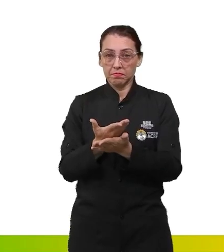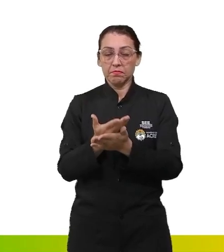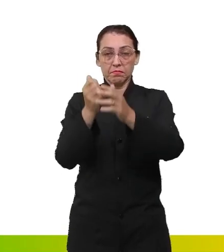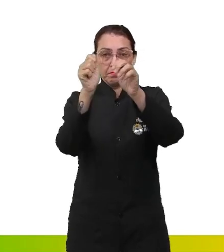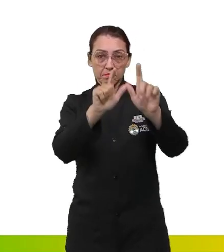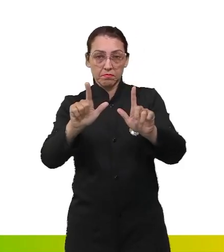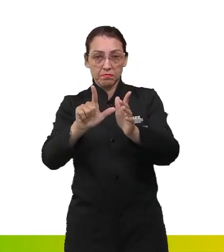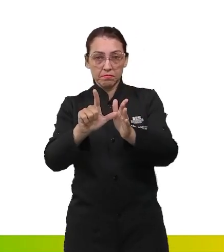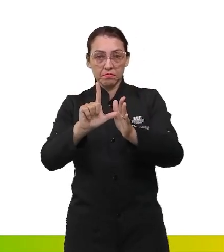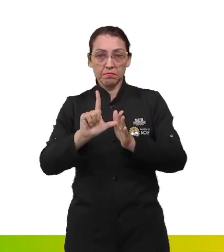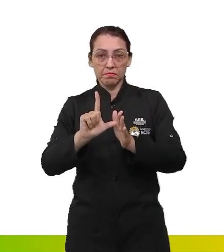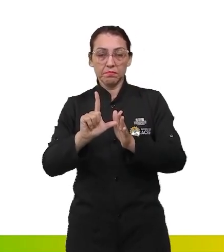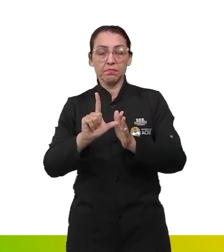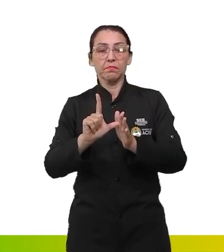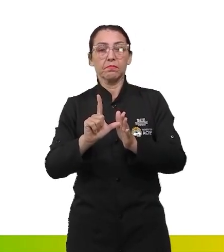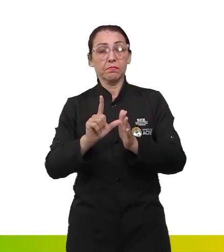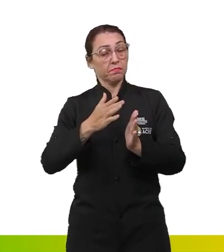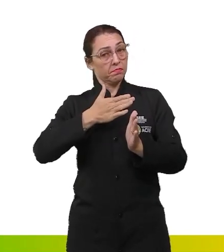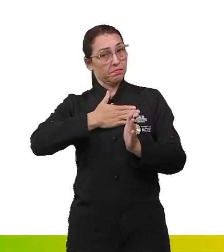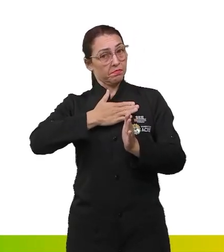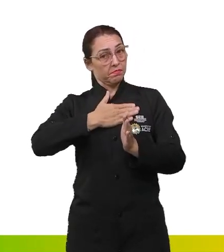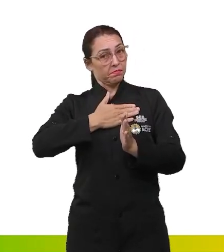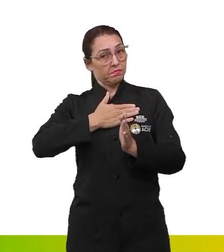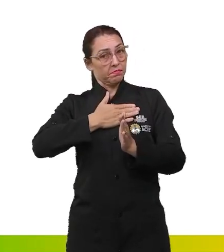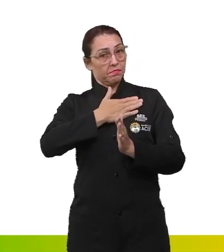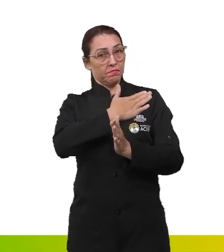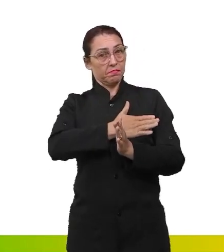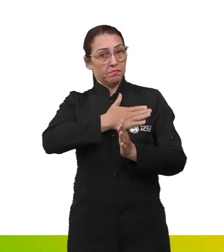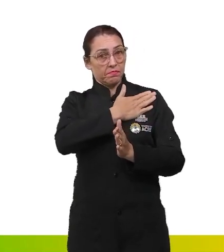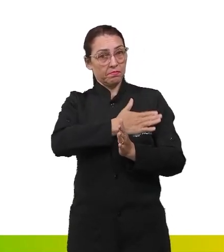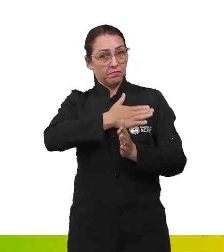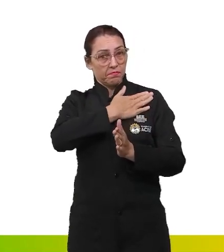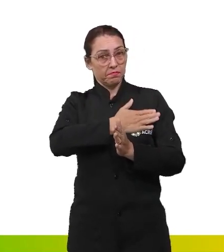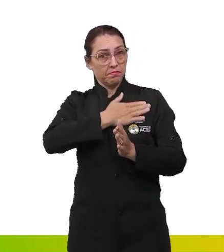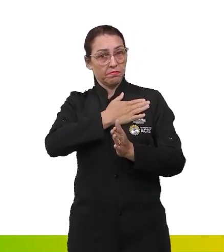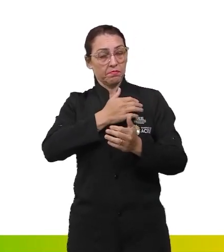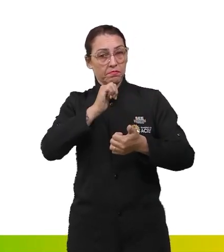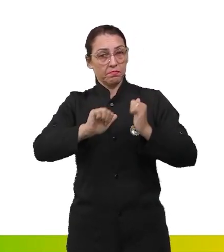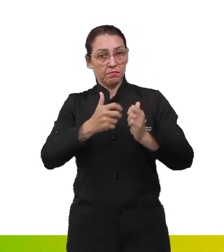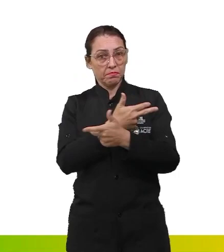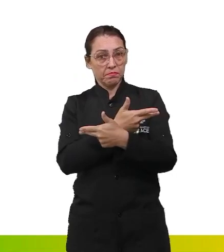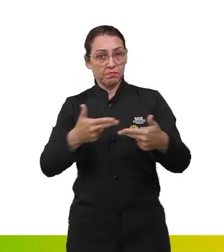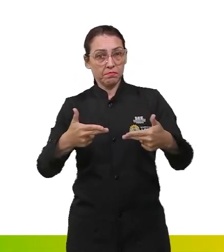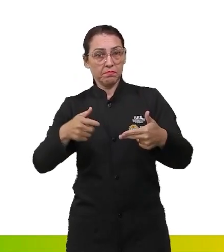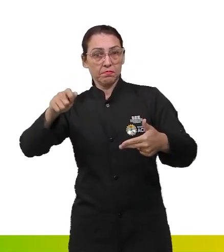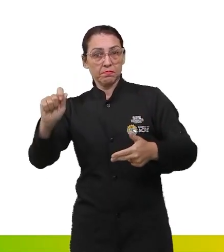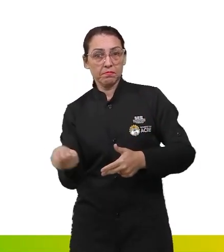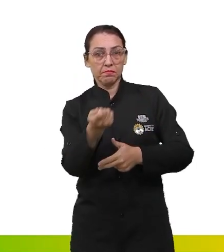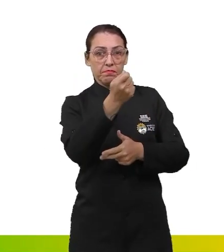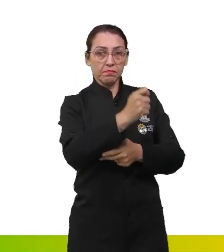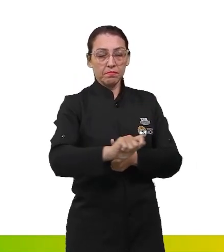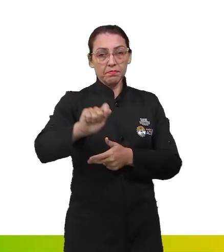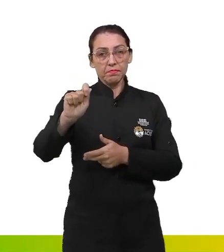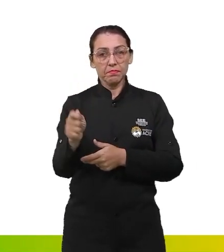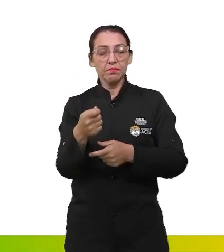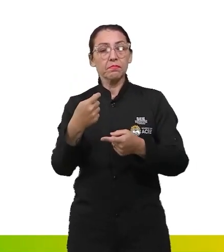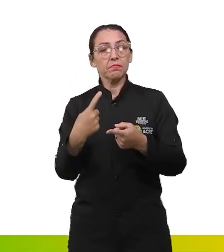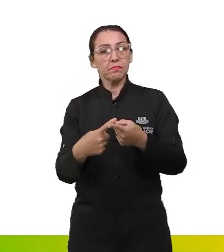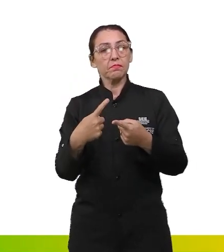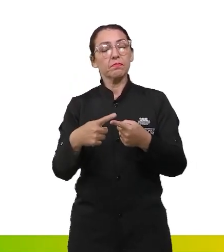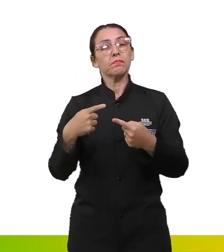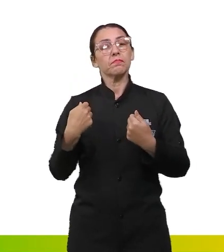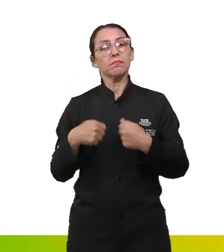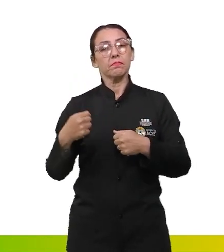slide anterior, perdão. A mim me gusta, ó, por exemplo, tênis aqui, ó, no contexto, se é tênis é gustar, porque tem que estar no